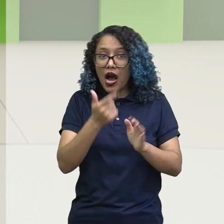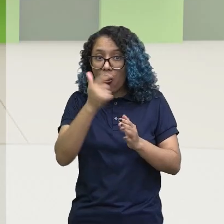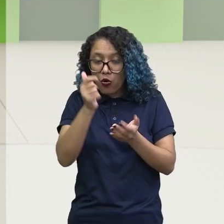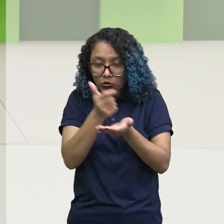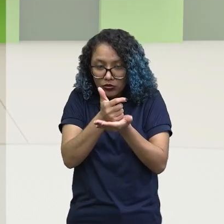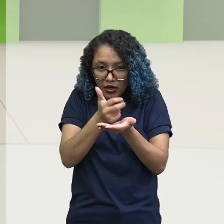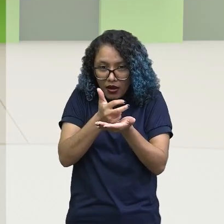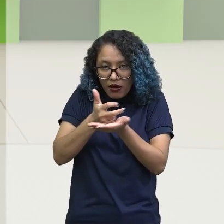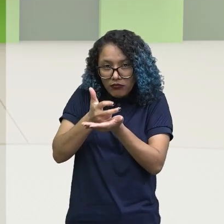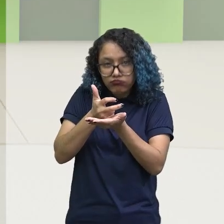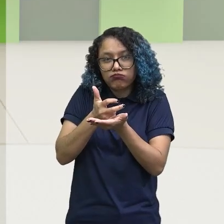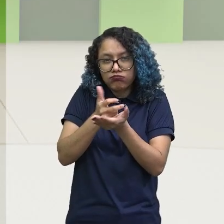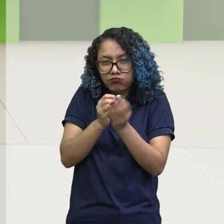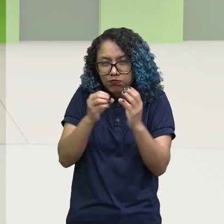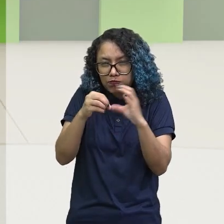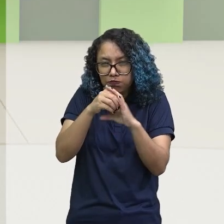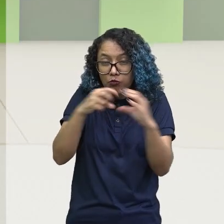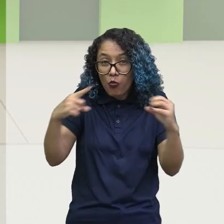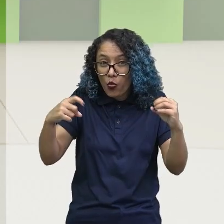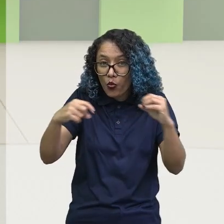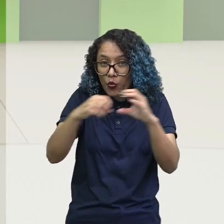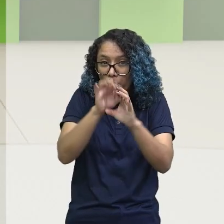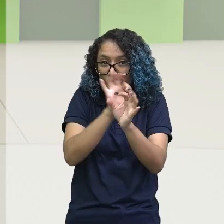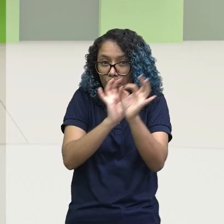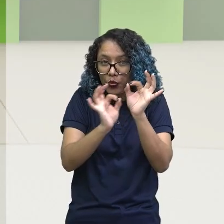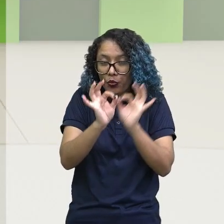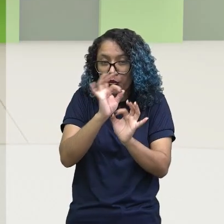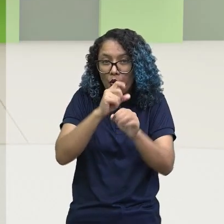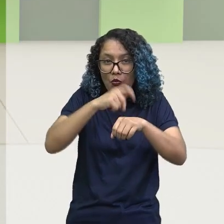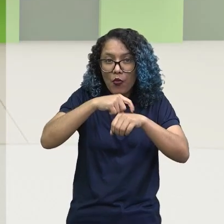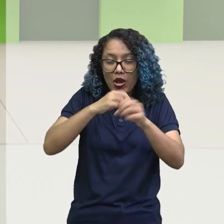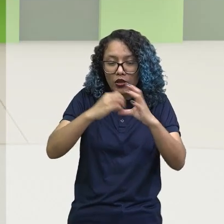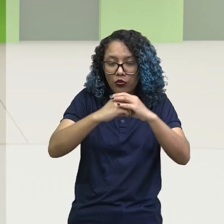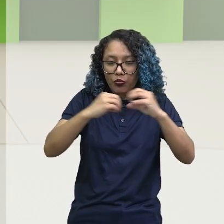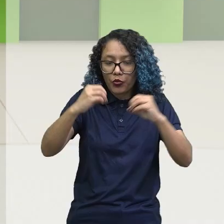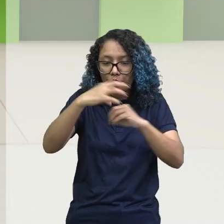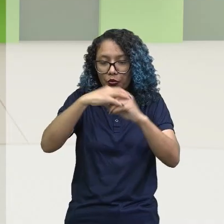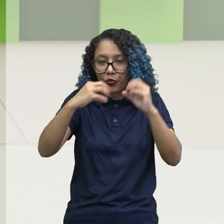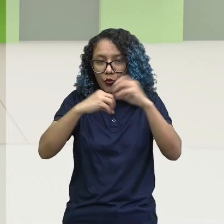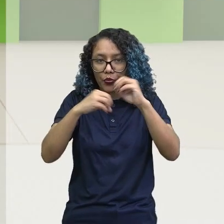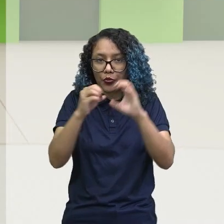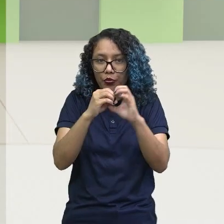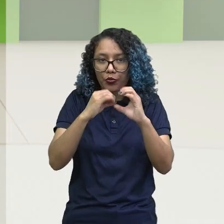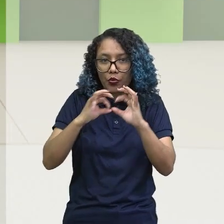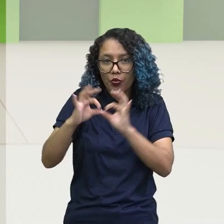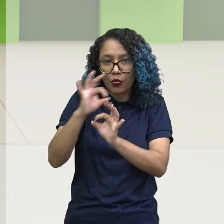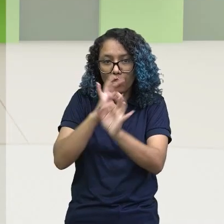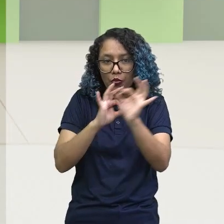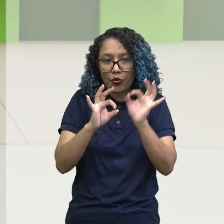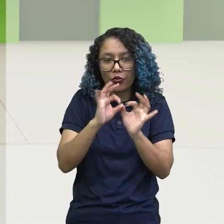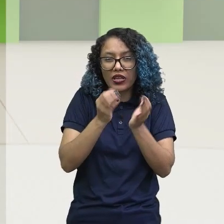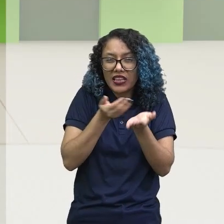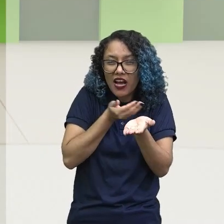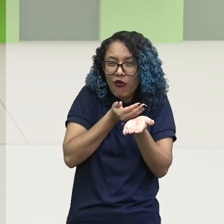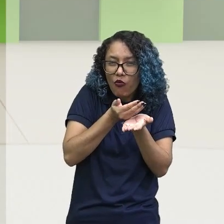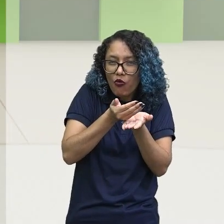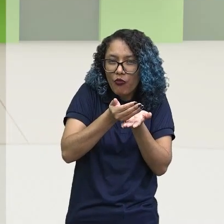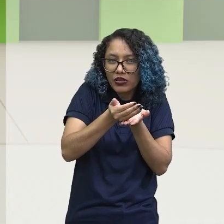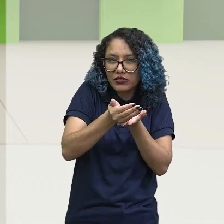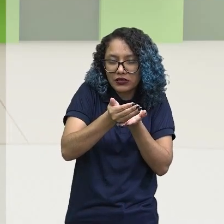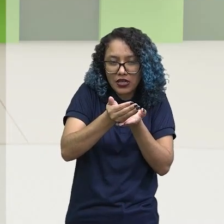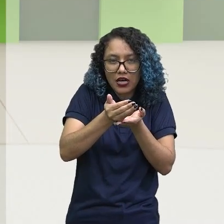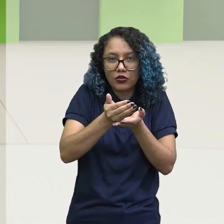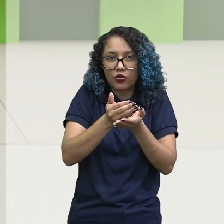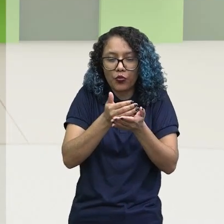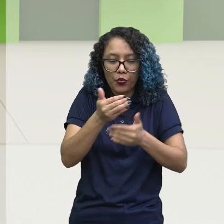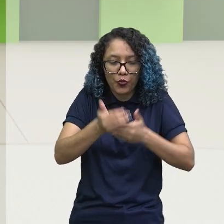de embrião, né, elas foram retiradas daquele momento da divisão ali do embrião. Então, como está formando ali aquele